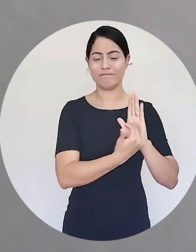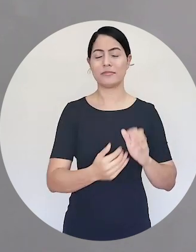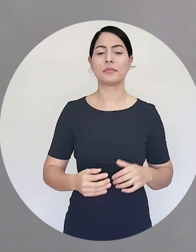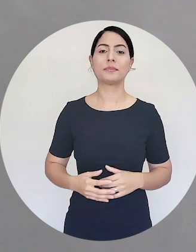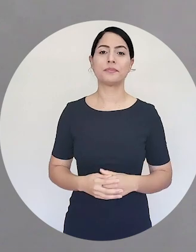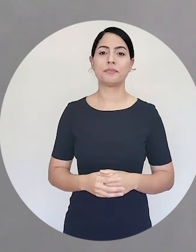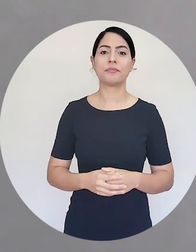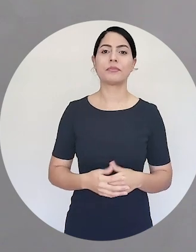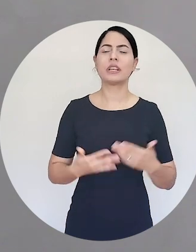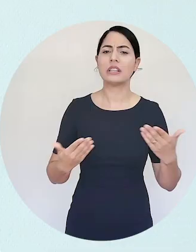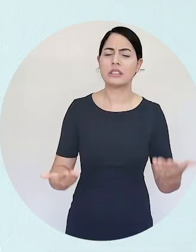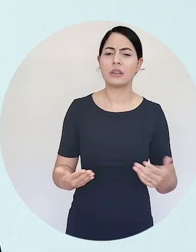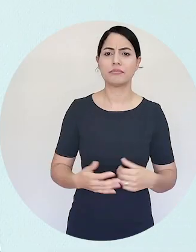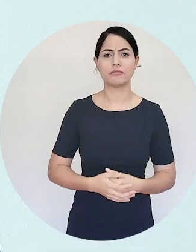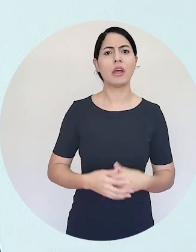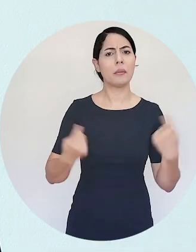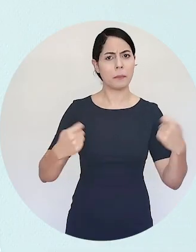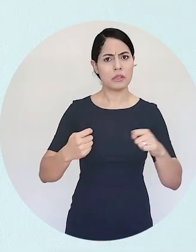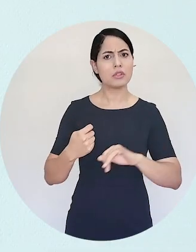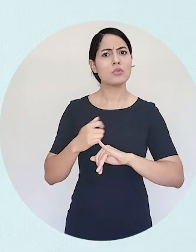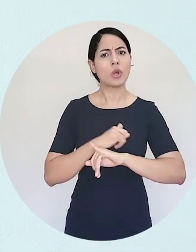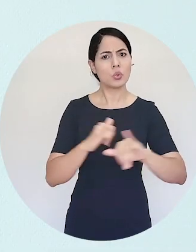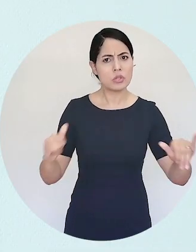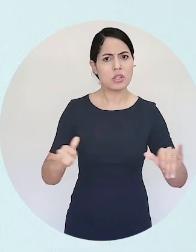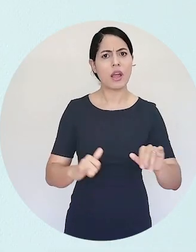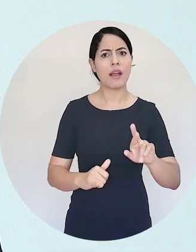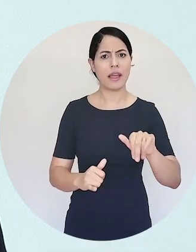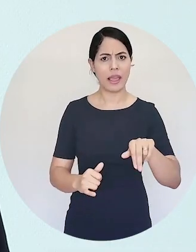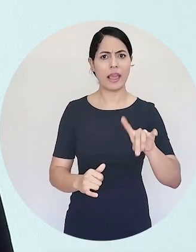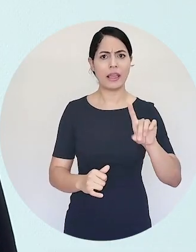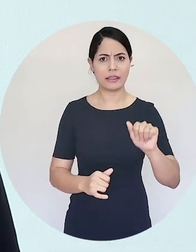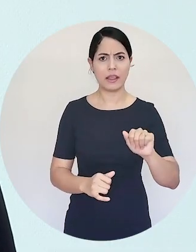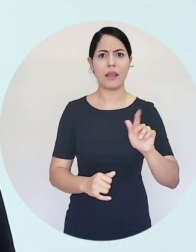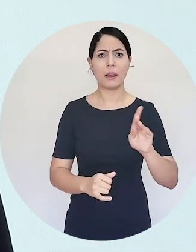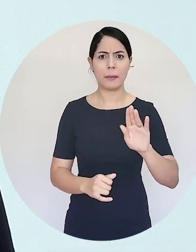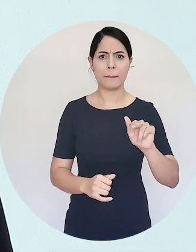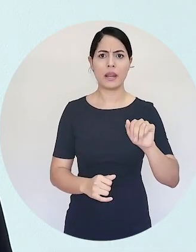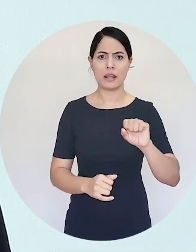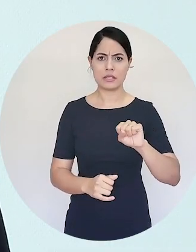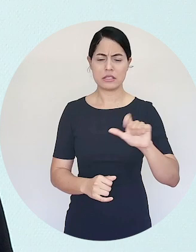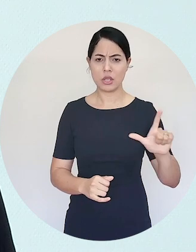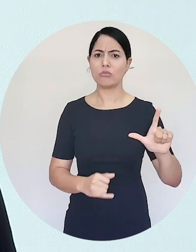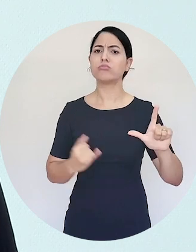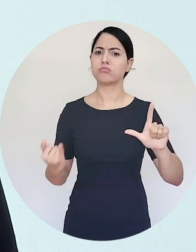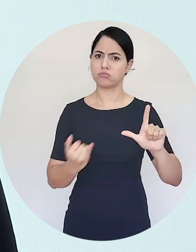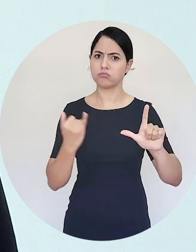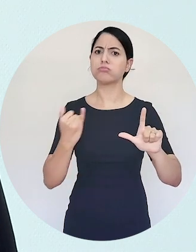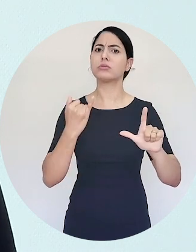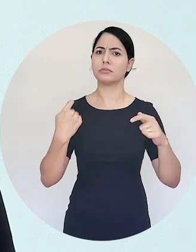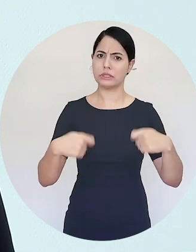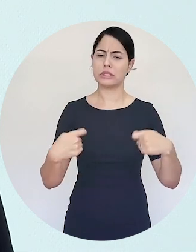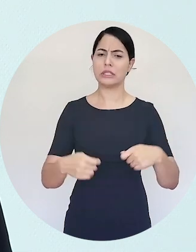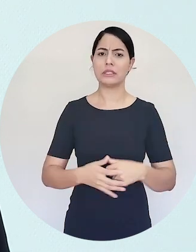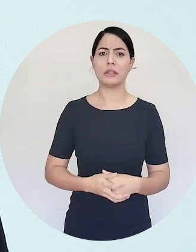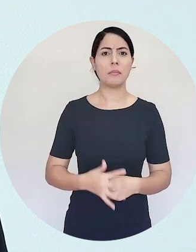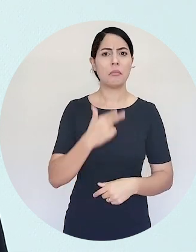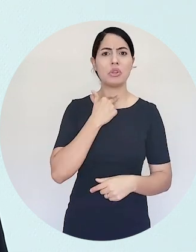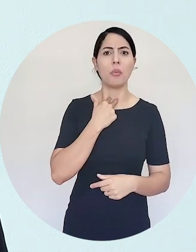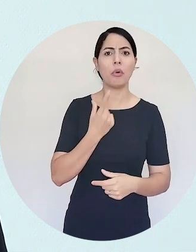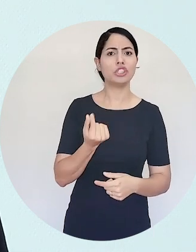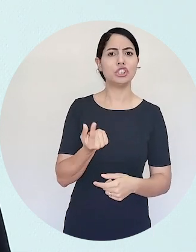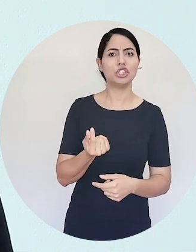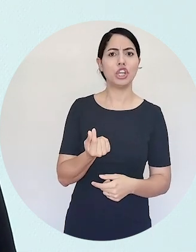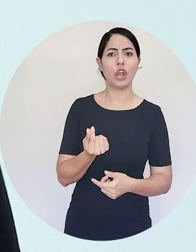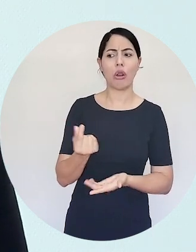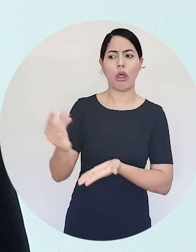é inconstitucional. Primeiro, eu tenho que dizer que o Renda Brasil é indispensável. Torço e apoio a iniciativa da criação do